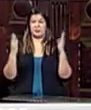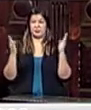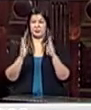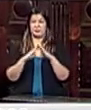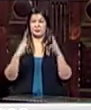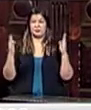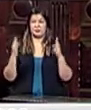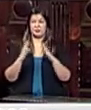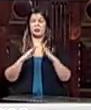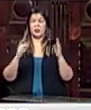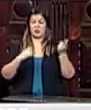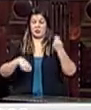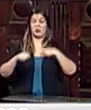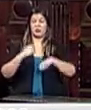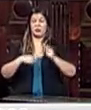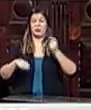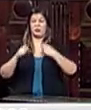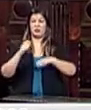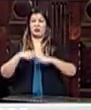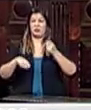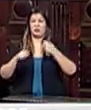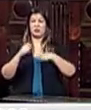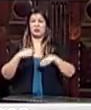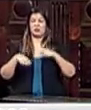da nossa economia